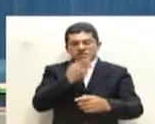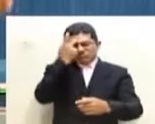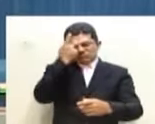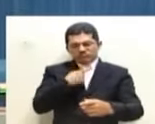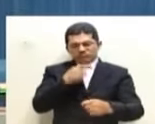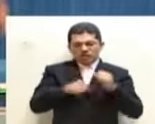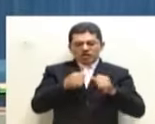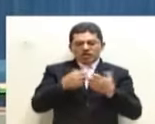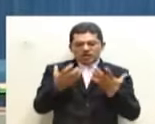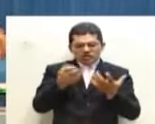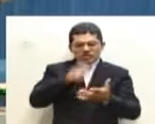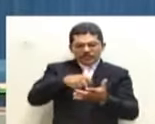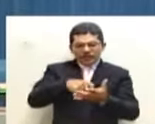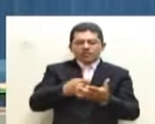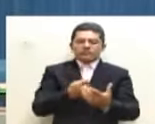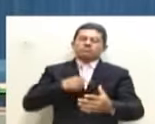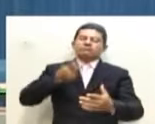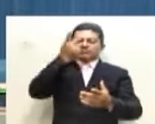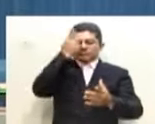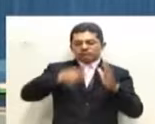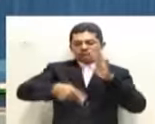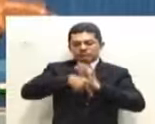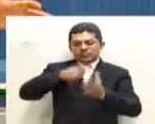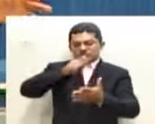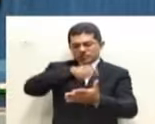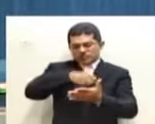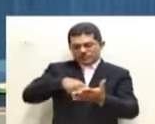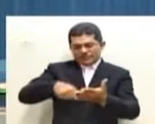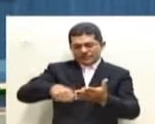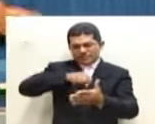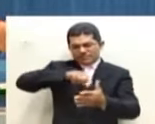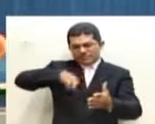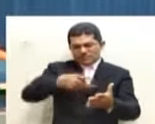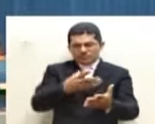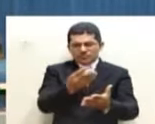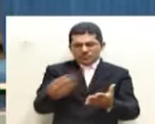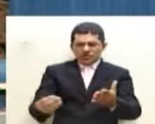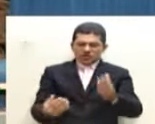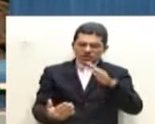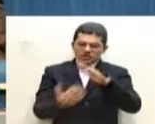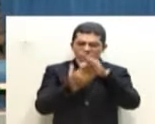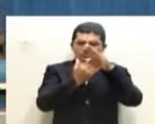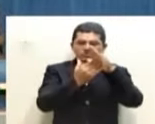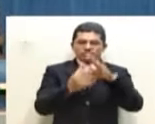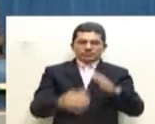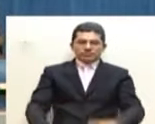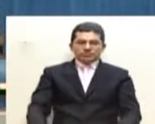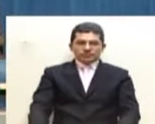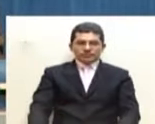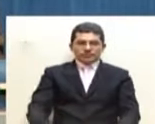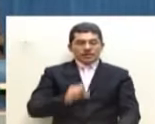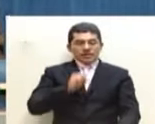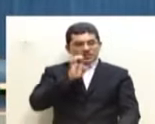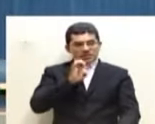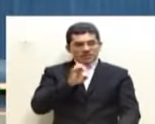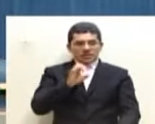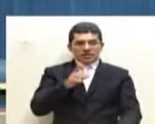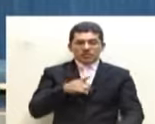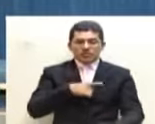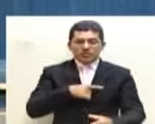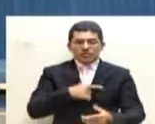quero escrever muito e quero escrever na qualidade do meu limite. Se eu escolhi a vida